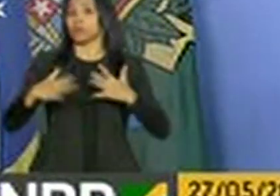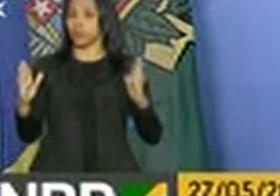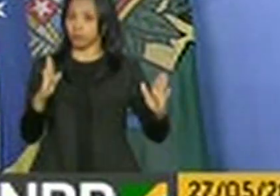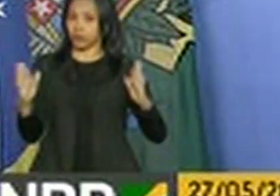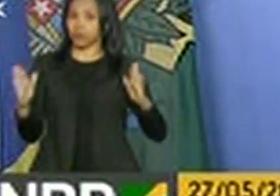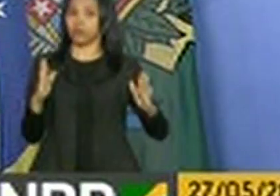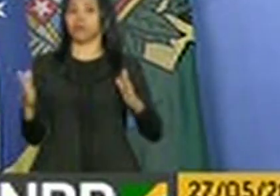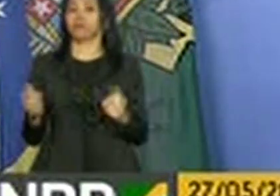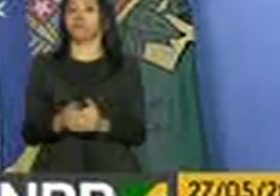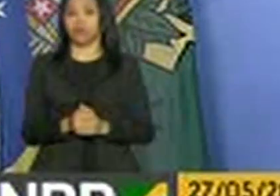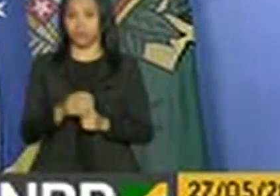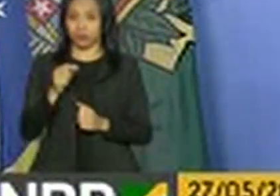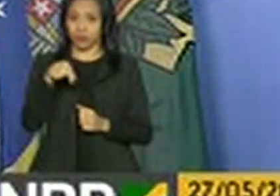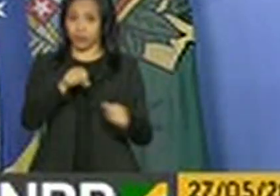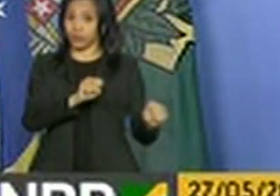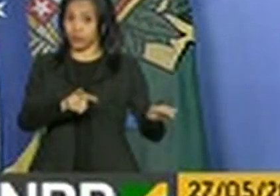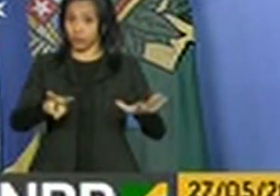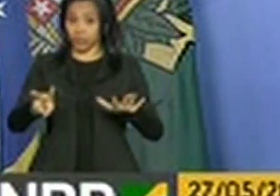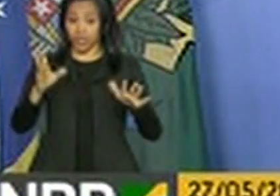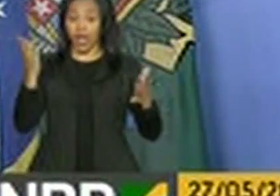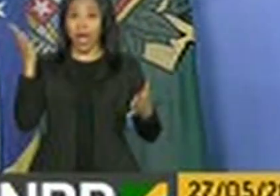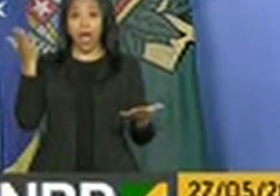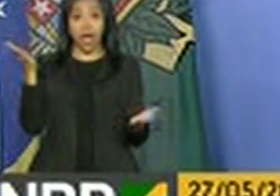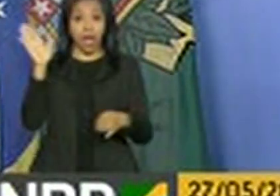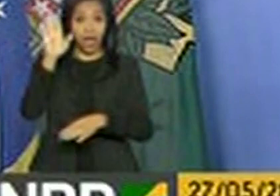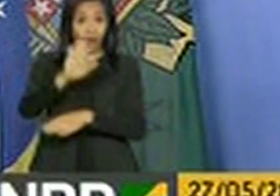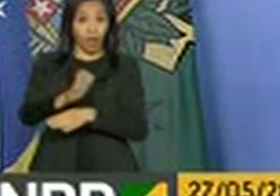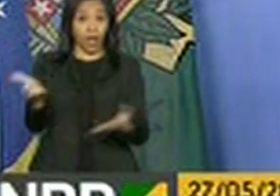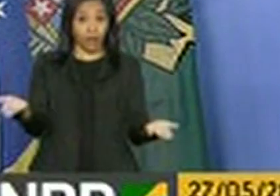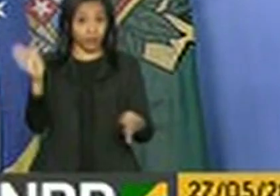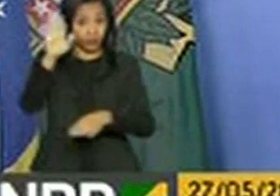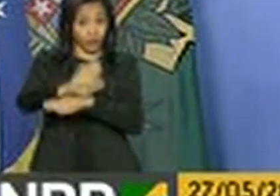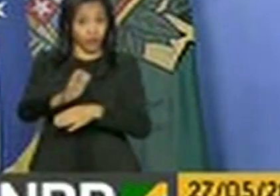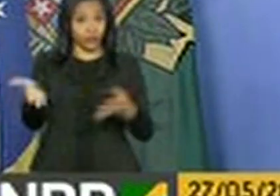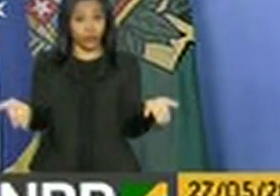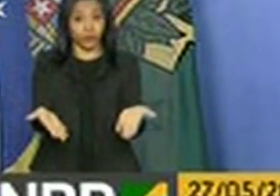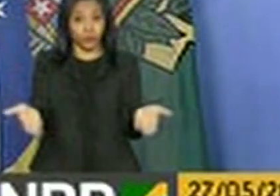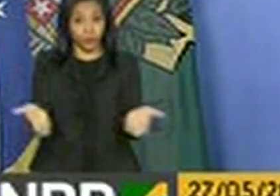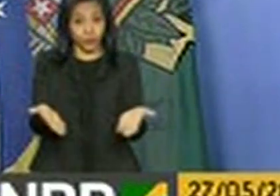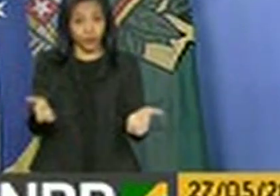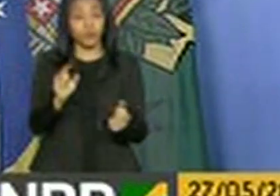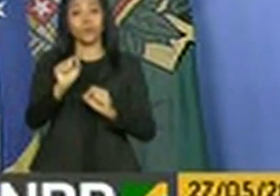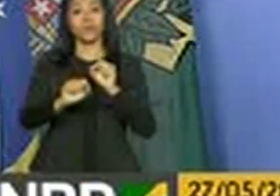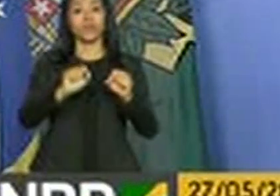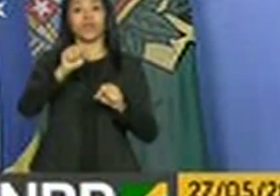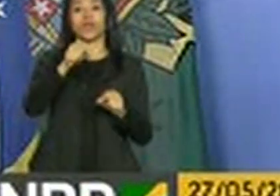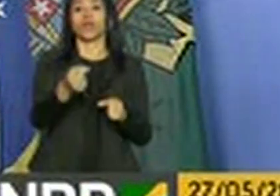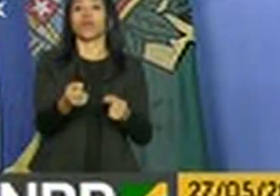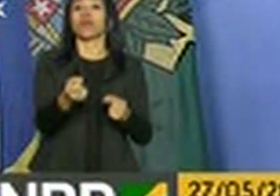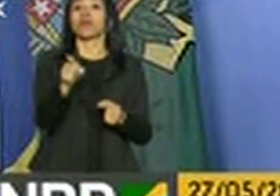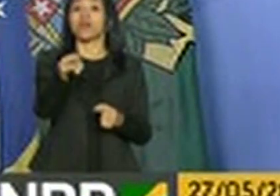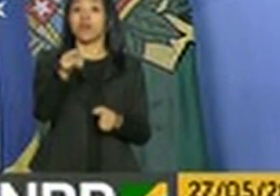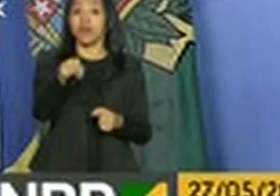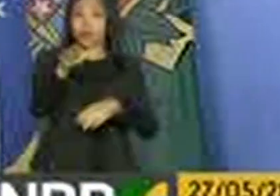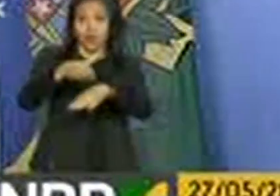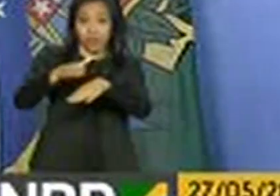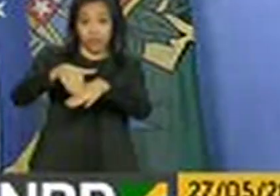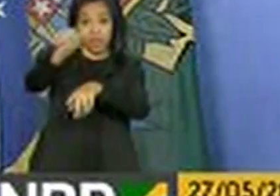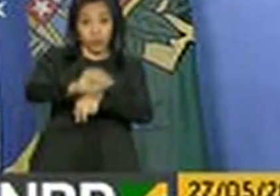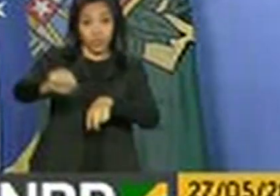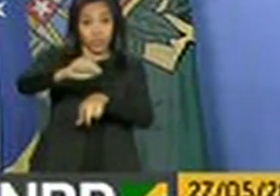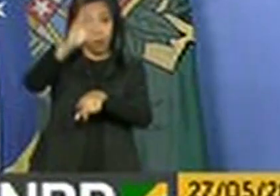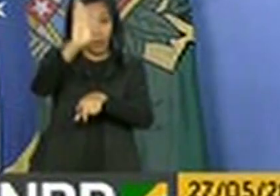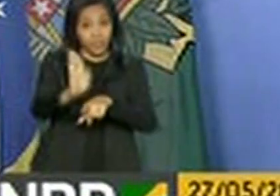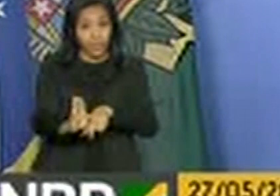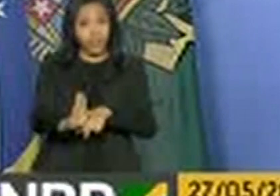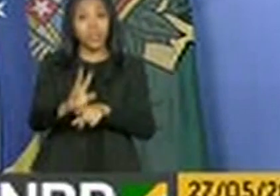dias. Convenhamos, ainda na tarde de hoje, eu recebi da Associação Brasileira de Proteína Animal